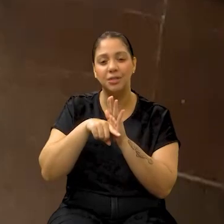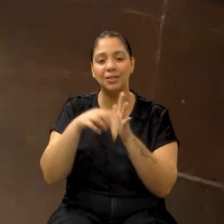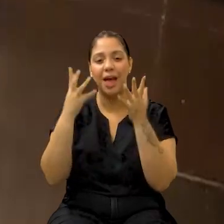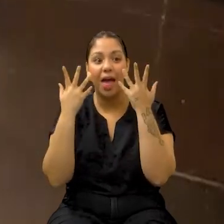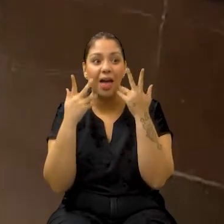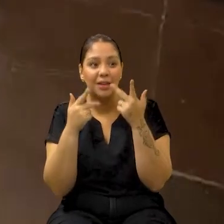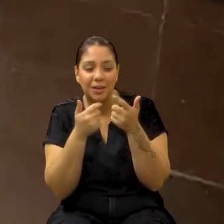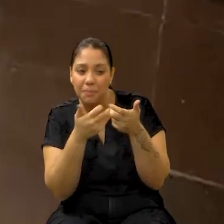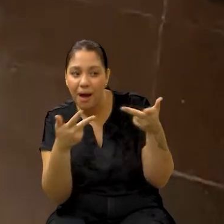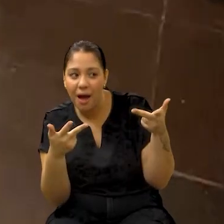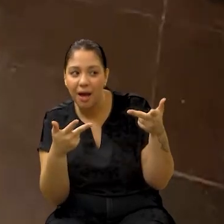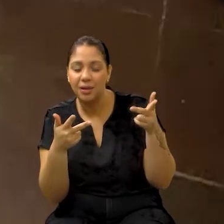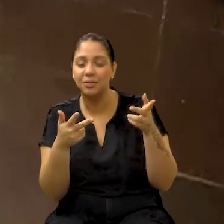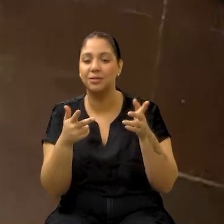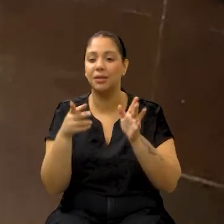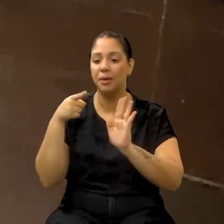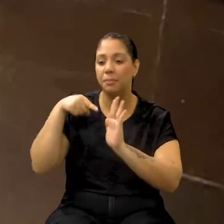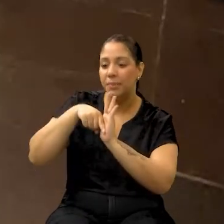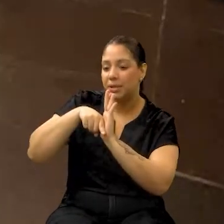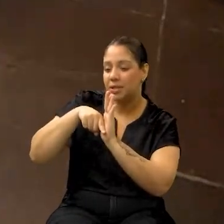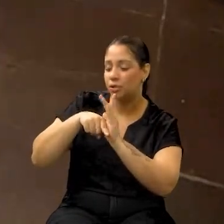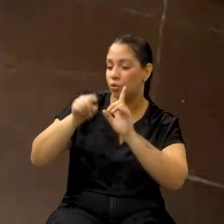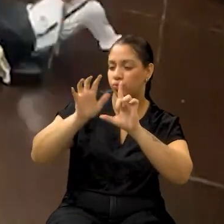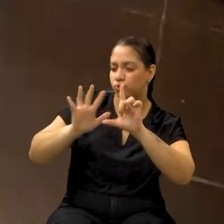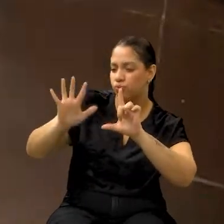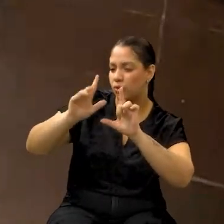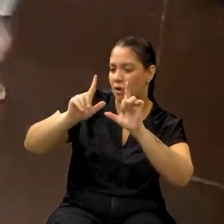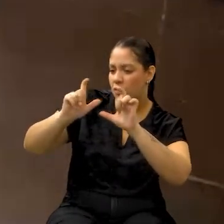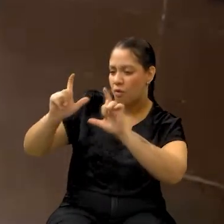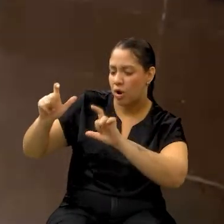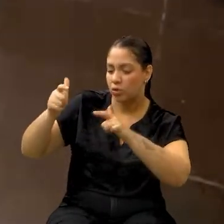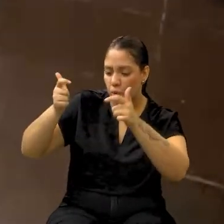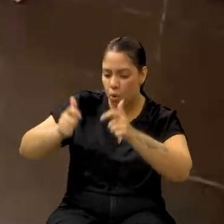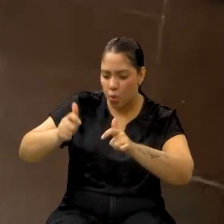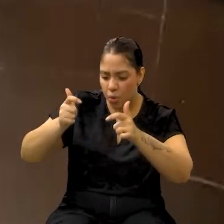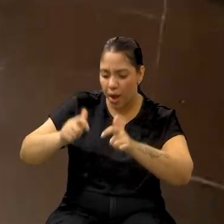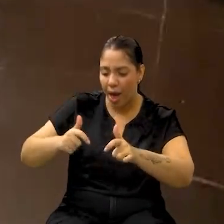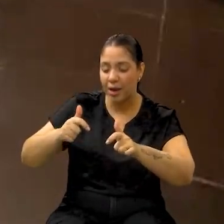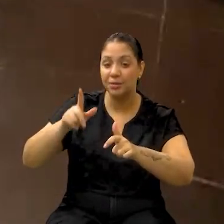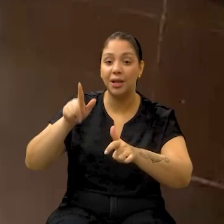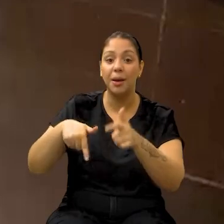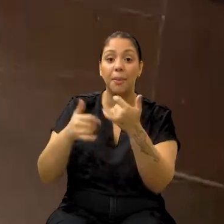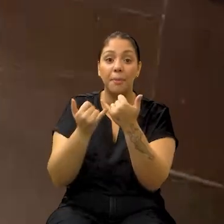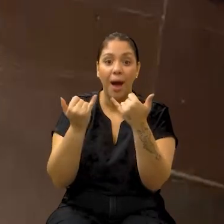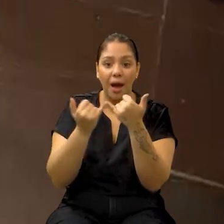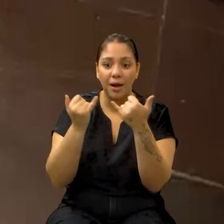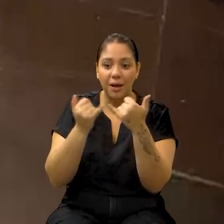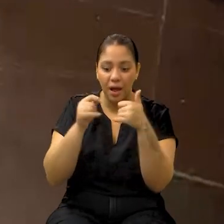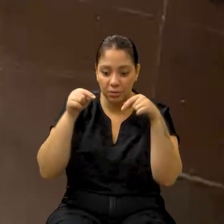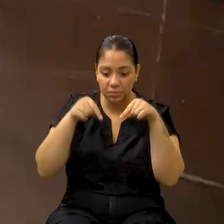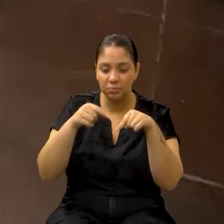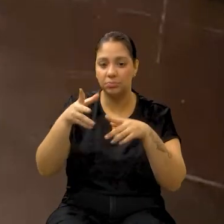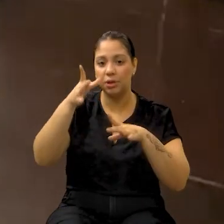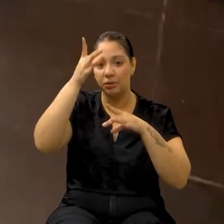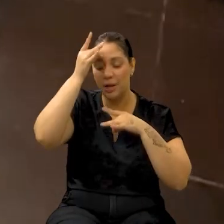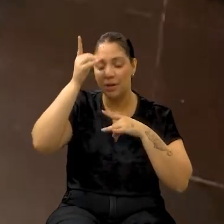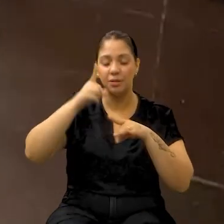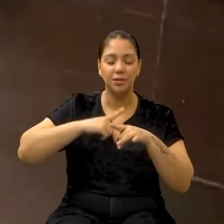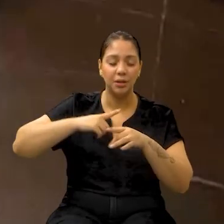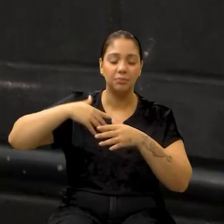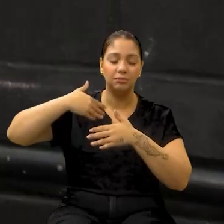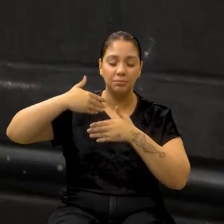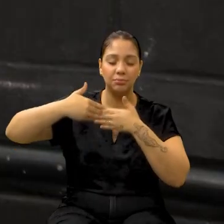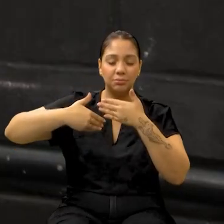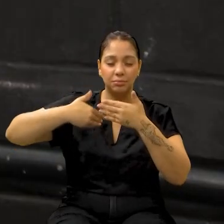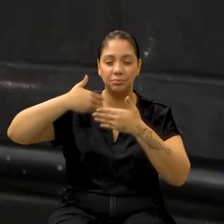gente pesquisou animais, pesquisou imagens de lugares que pudessem remeter. Então é uma